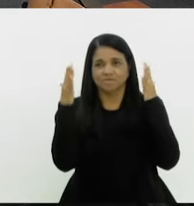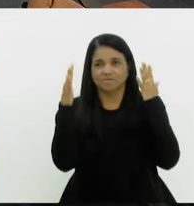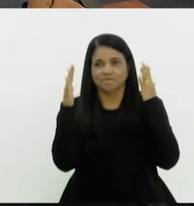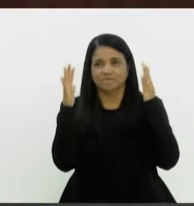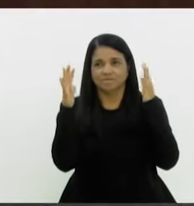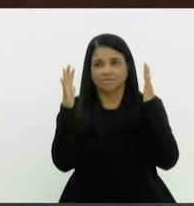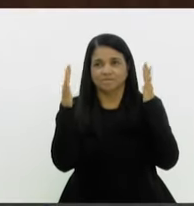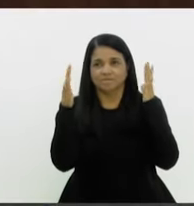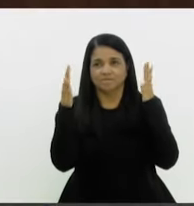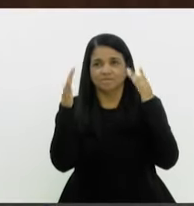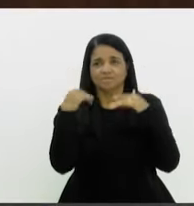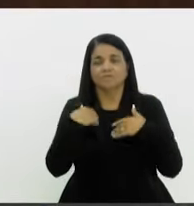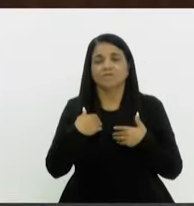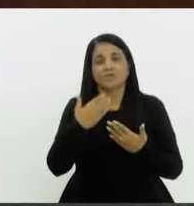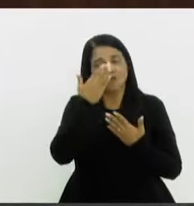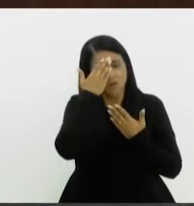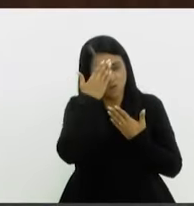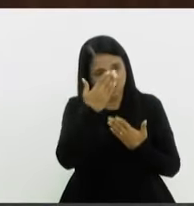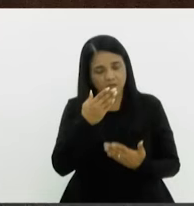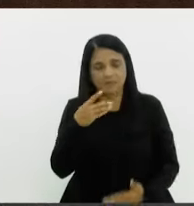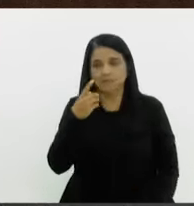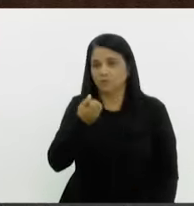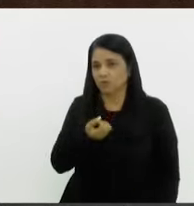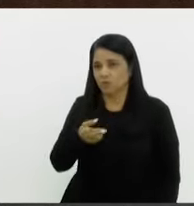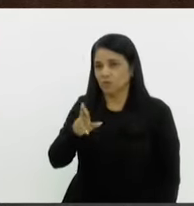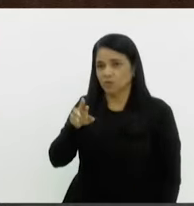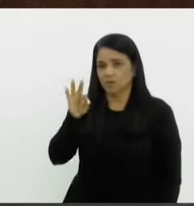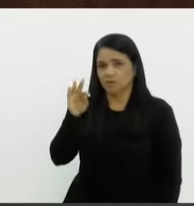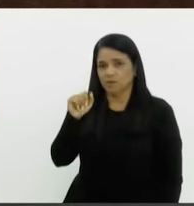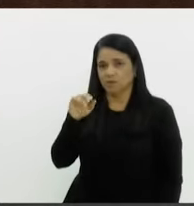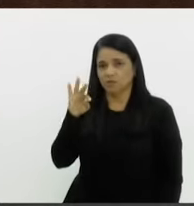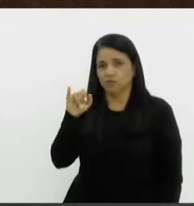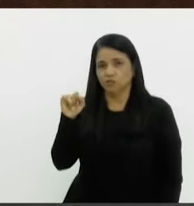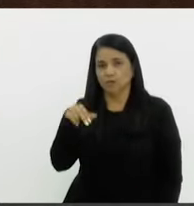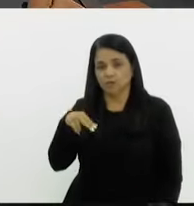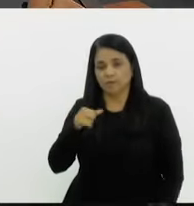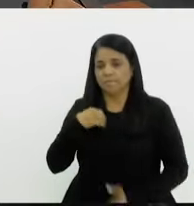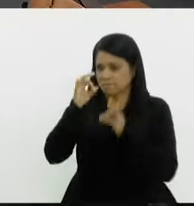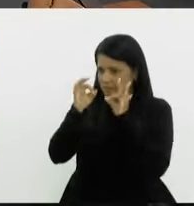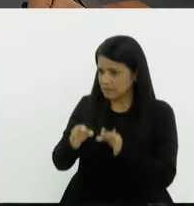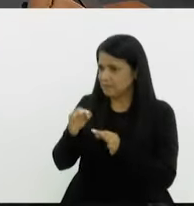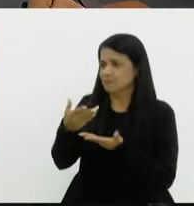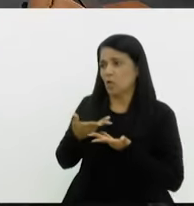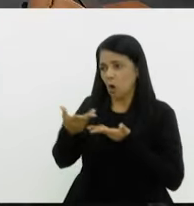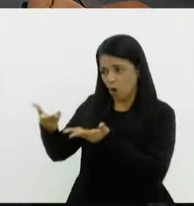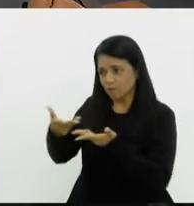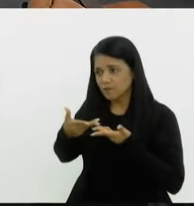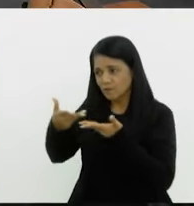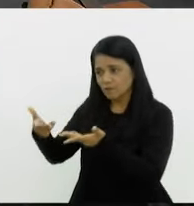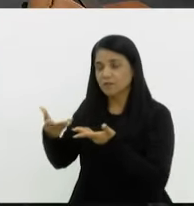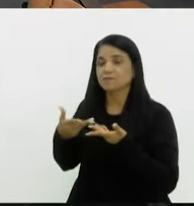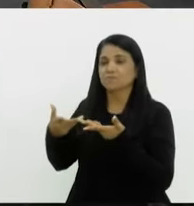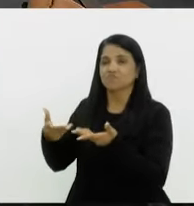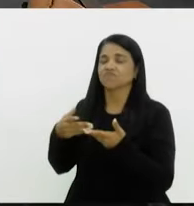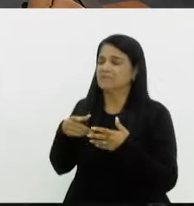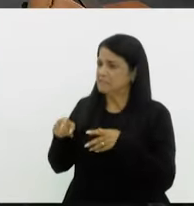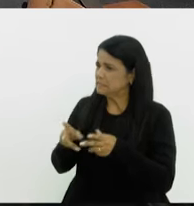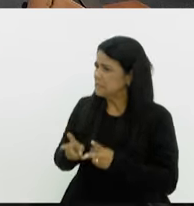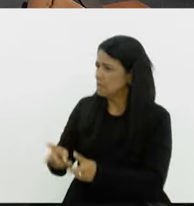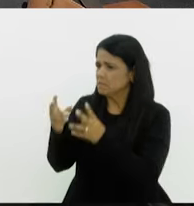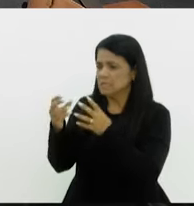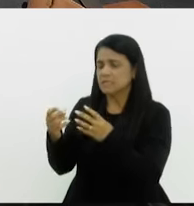tarde obrigada dout Tatiana Com certeza a senhora sempre é convidada Porque sempre tem muito a nos ensinar muito muito a falar